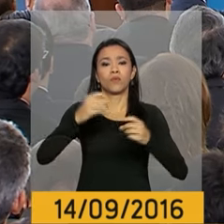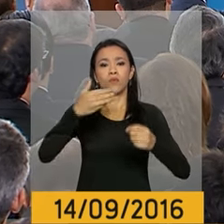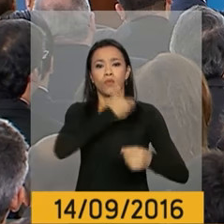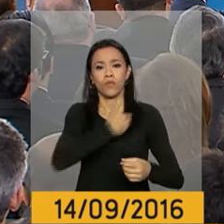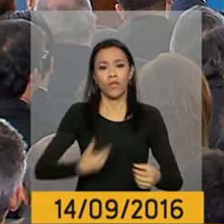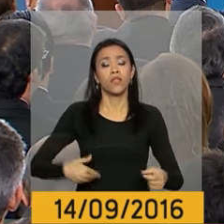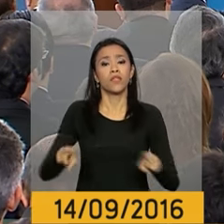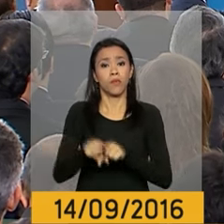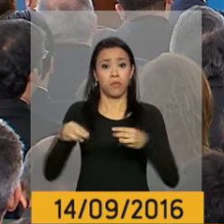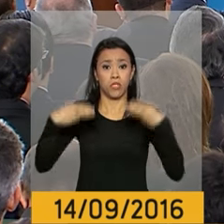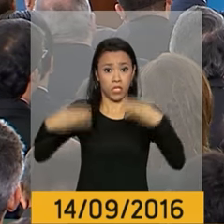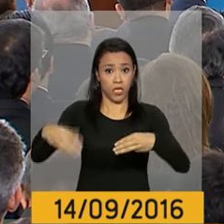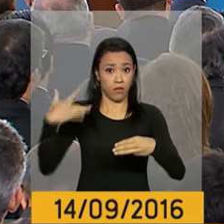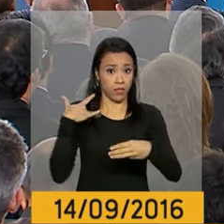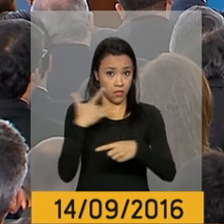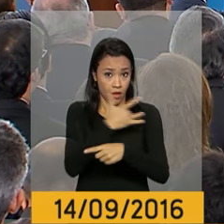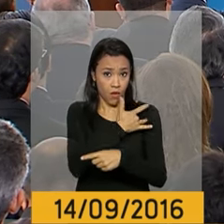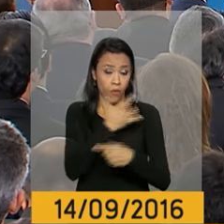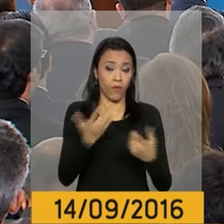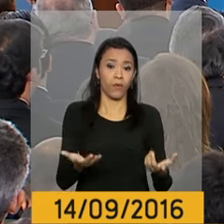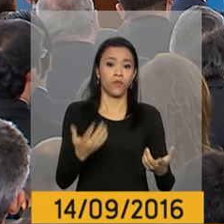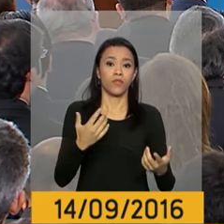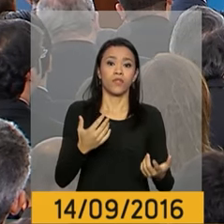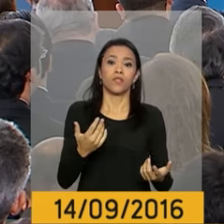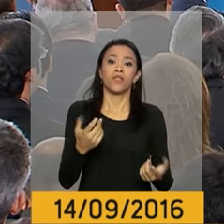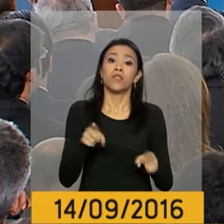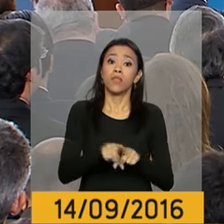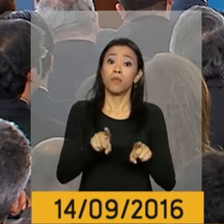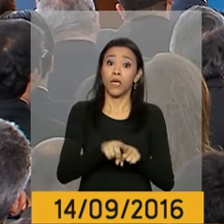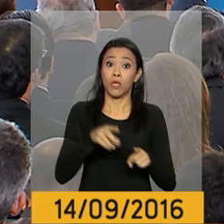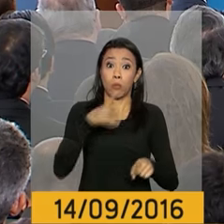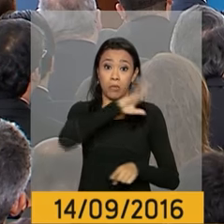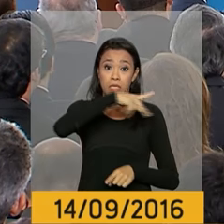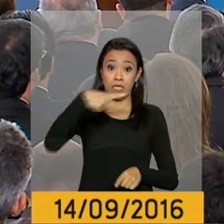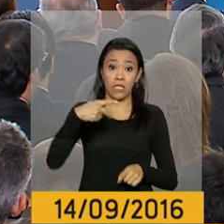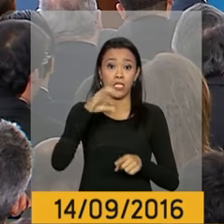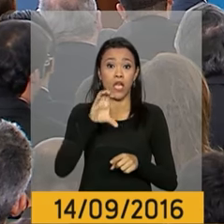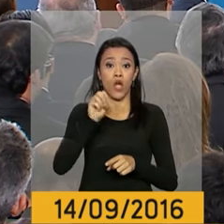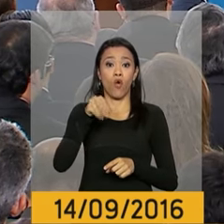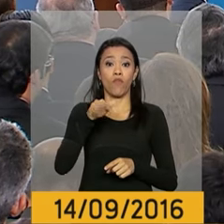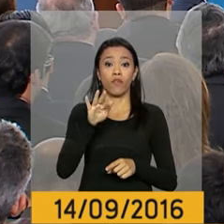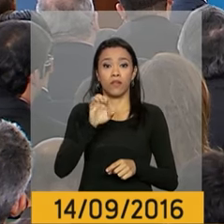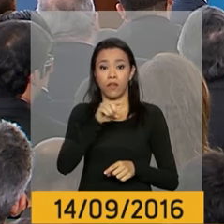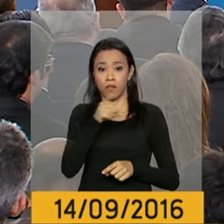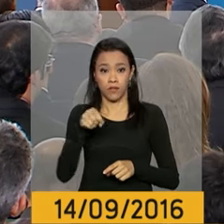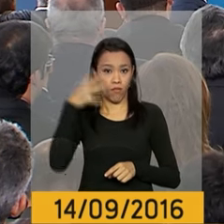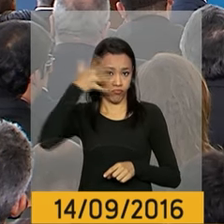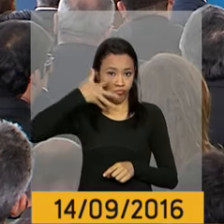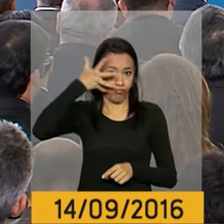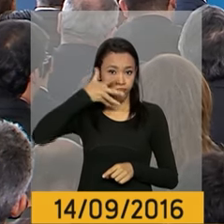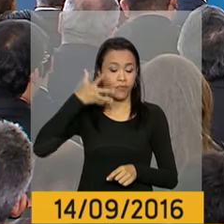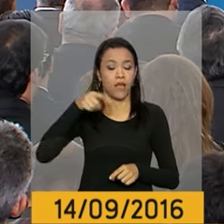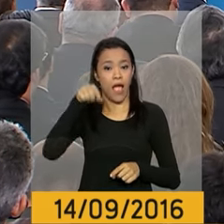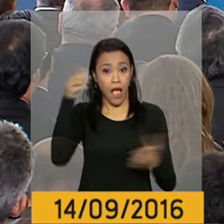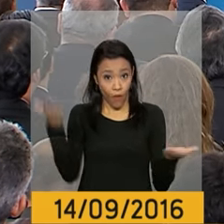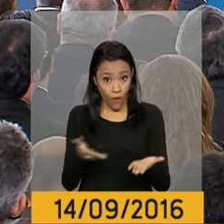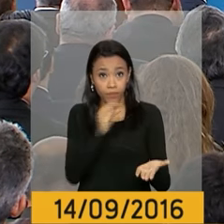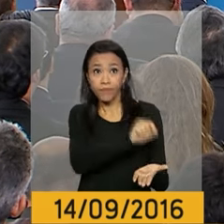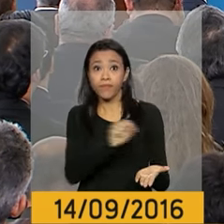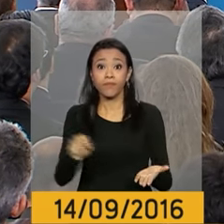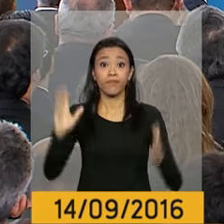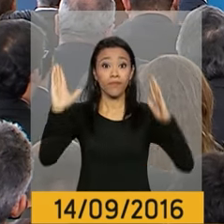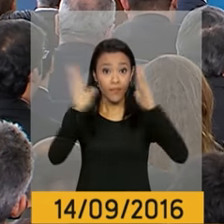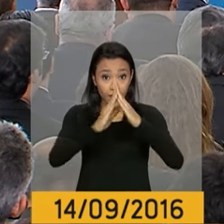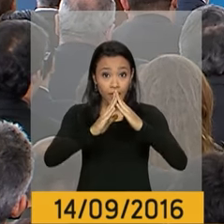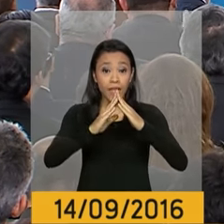da entusiasmada fala do presidente da Confederação, a Santa Casa está se transformando em Santa